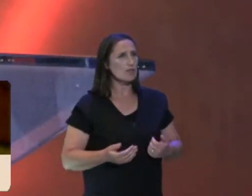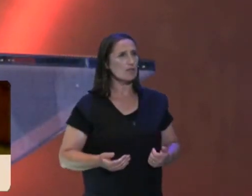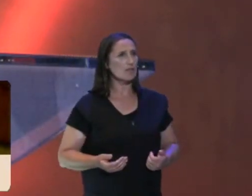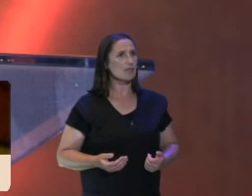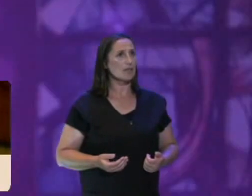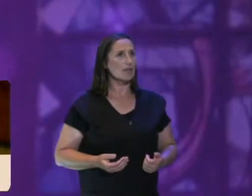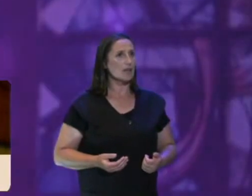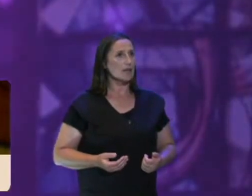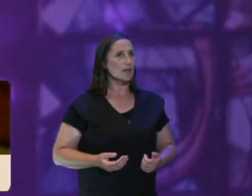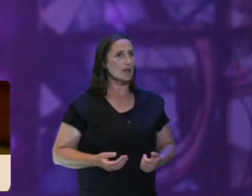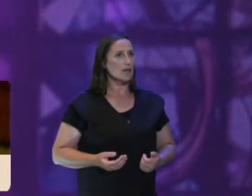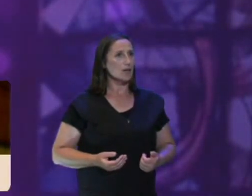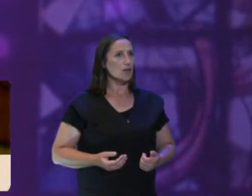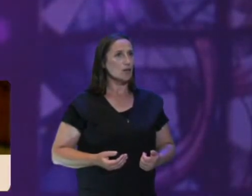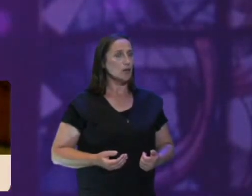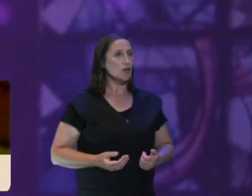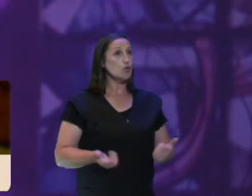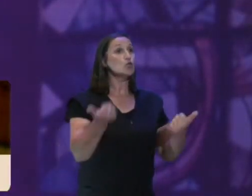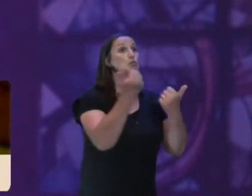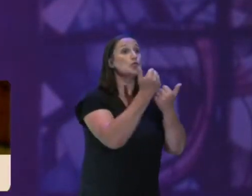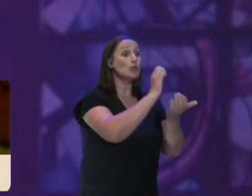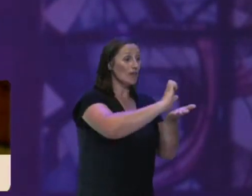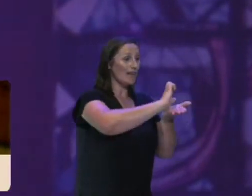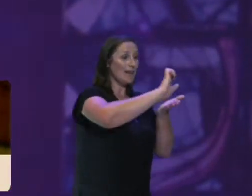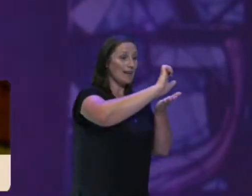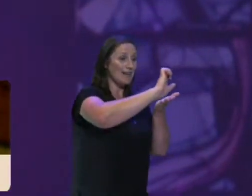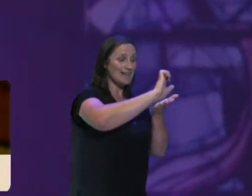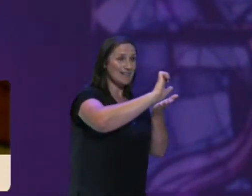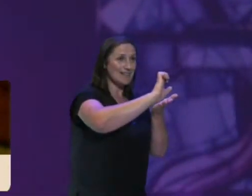O que você está fazendo aí na tua caverna?